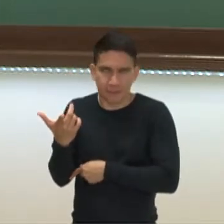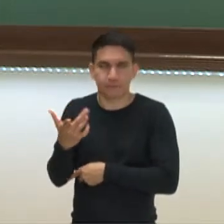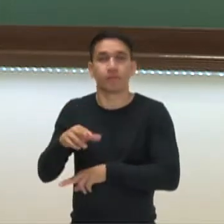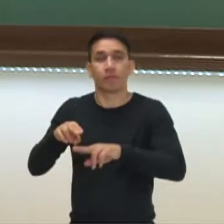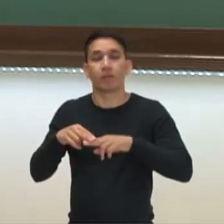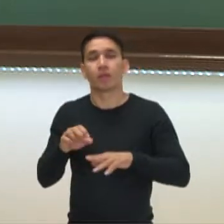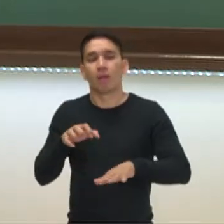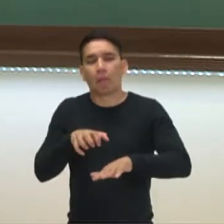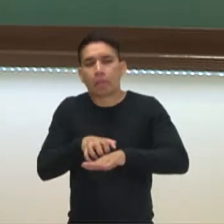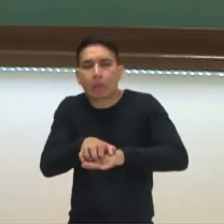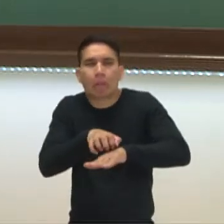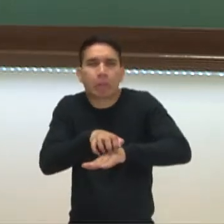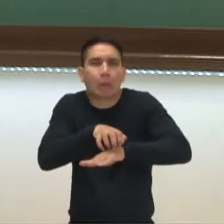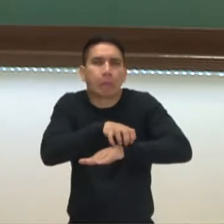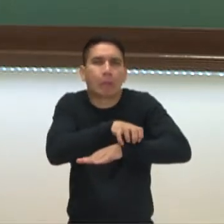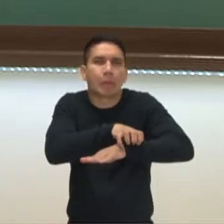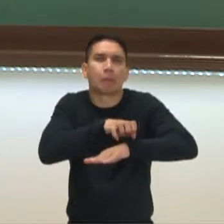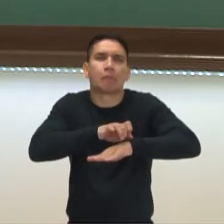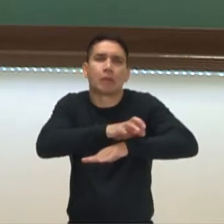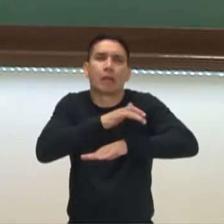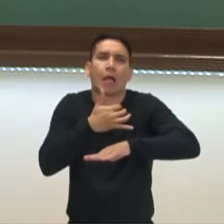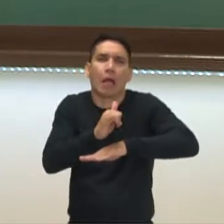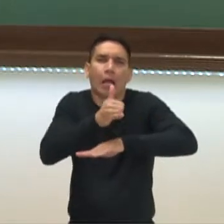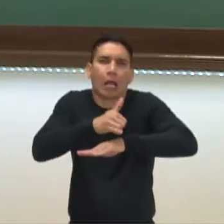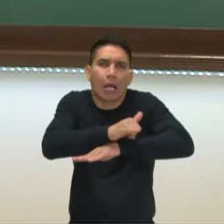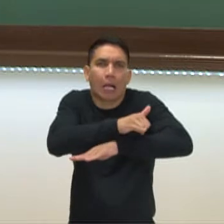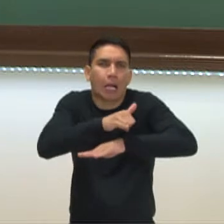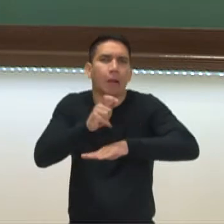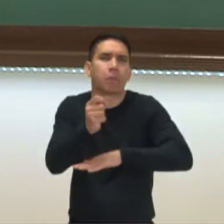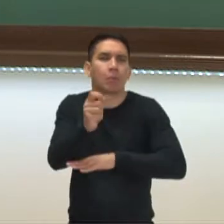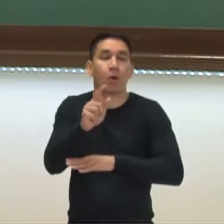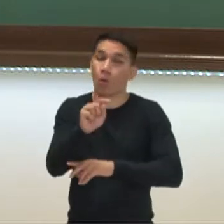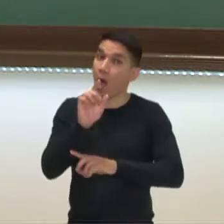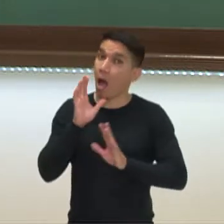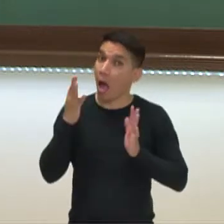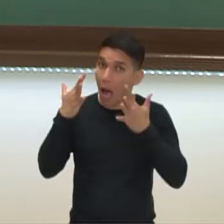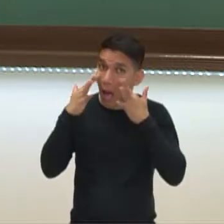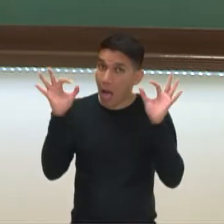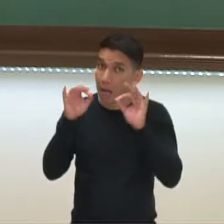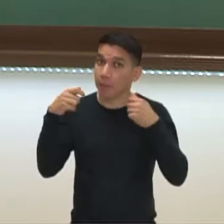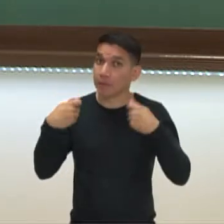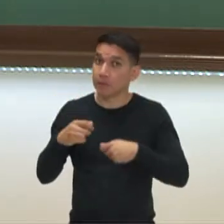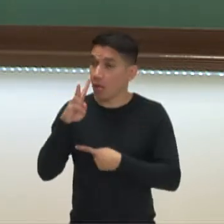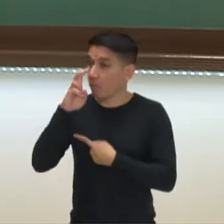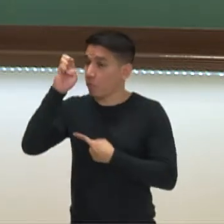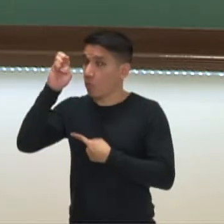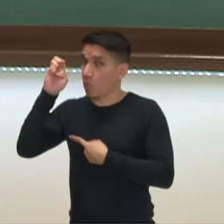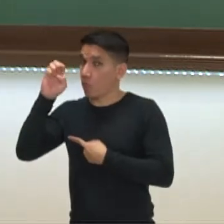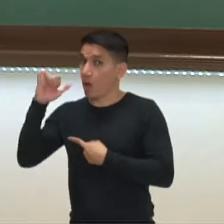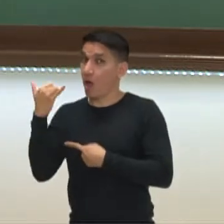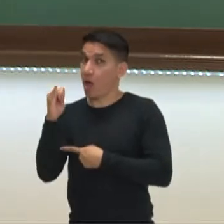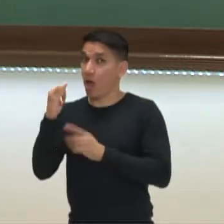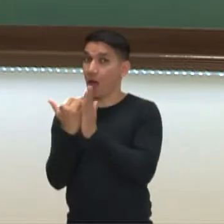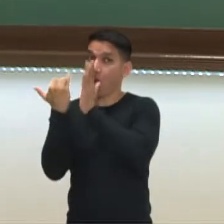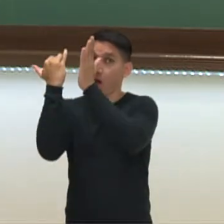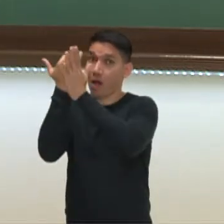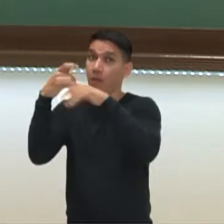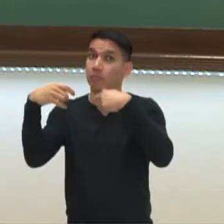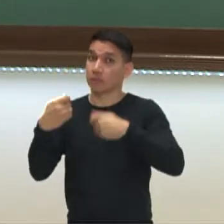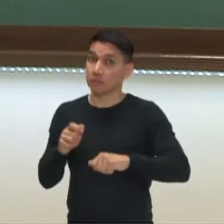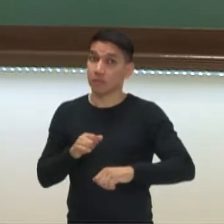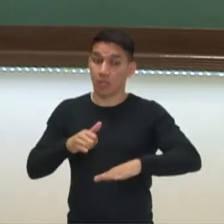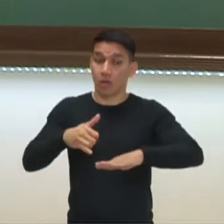Resistência elétrica. Ora, aqui sim, nós temos que tomar cuidado. Ó. Potência elétrica alta exige corrente